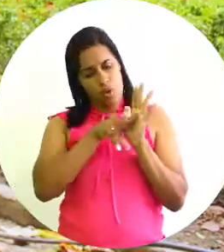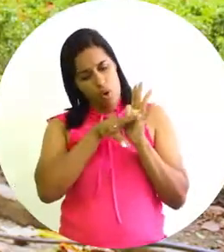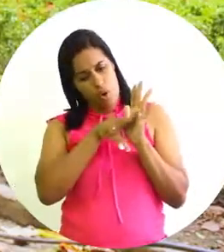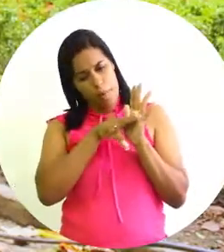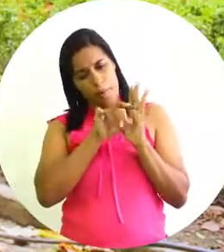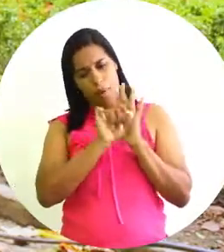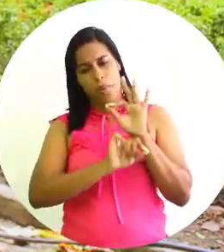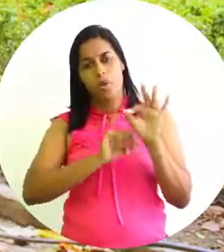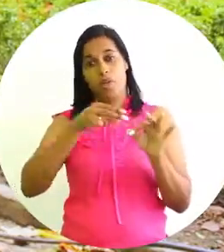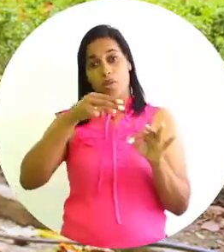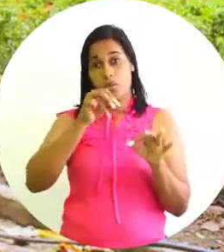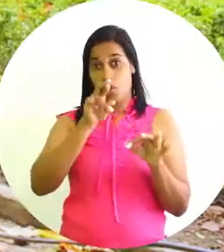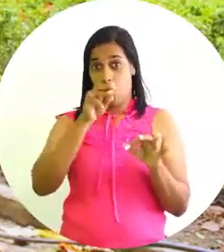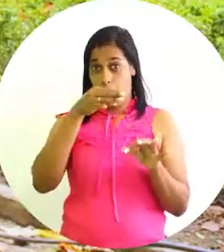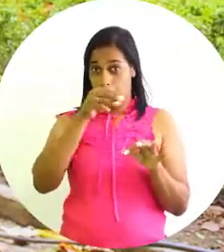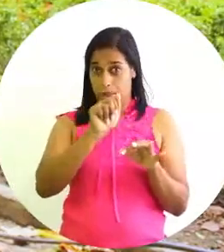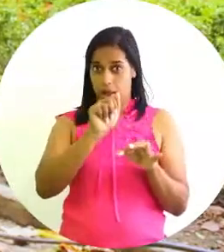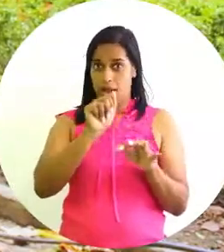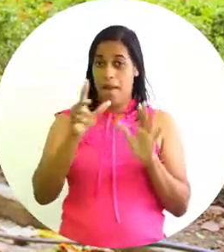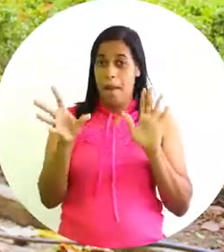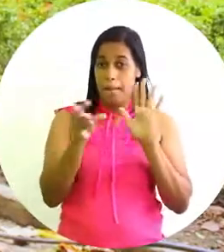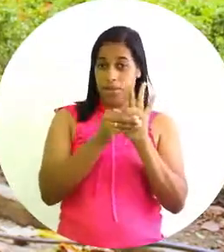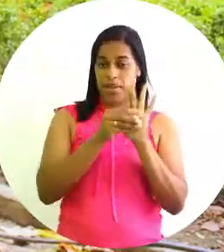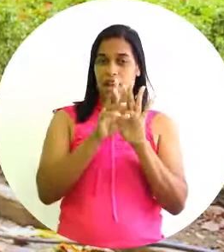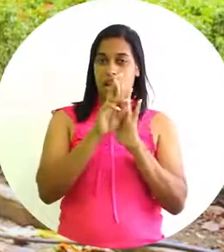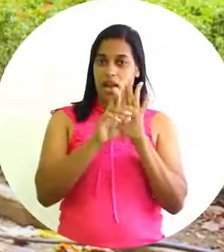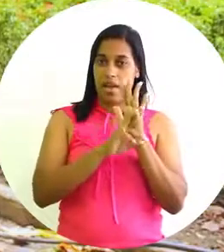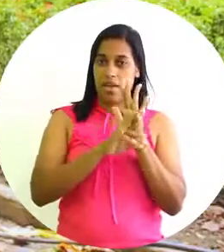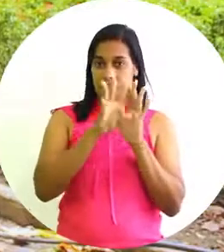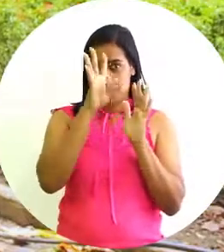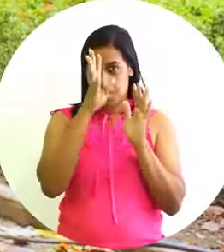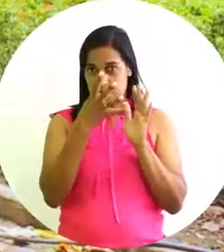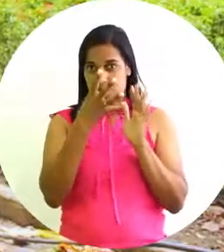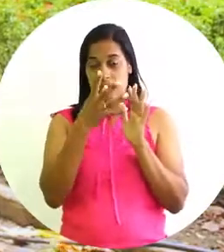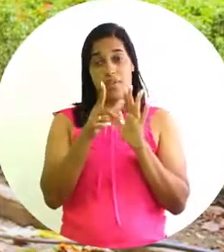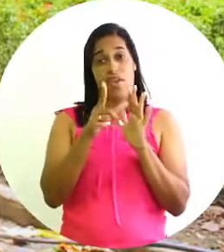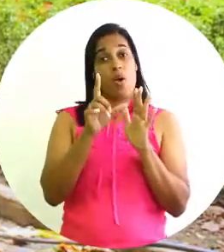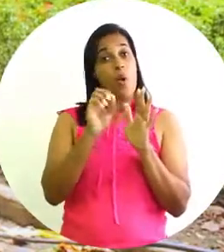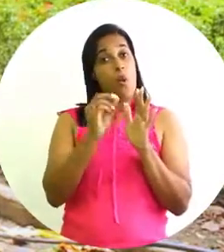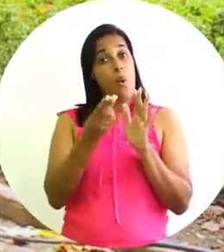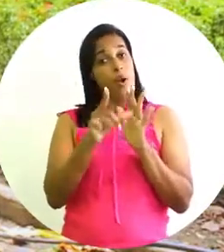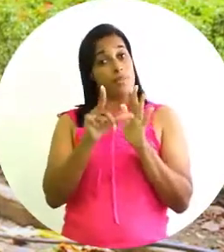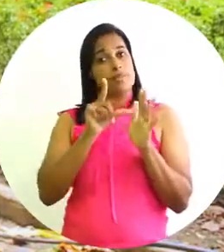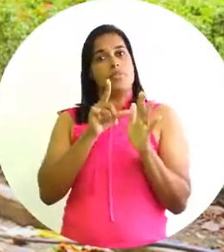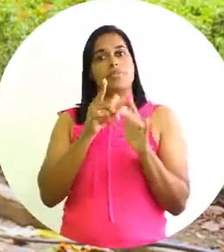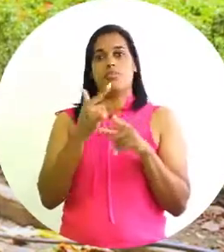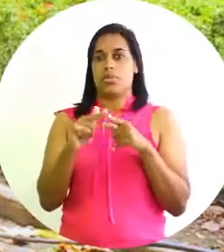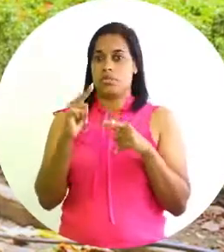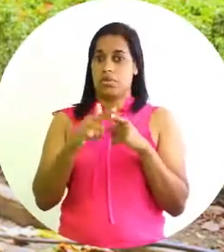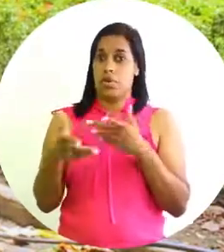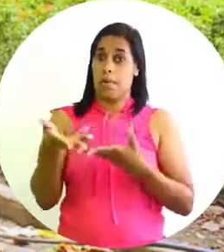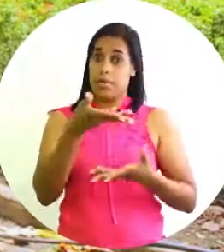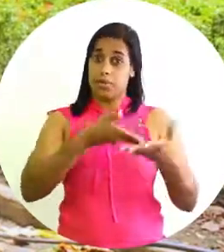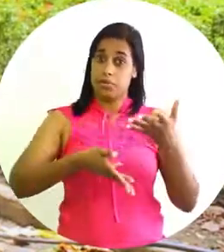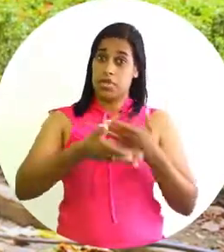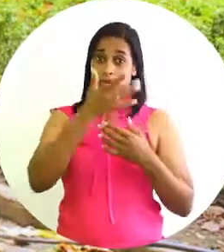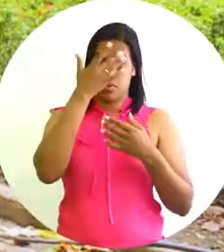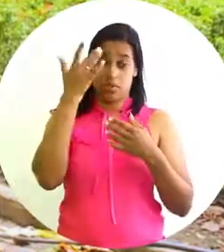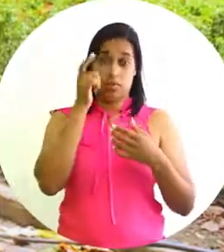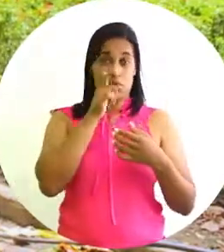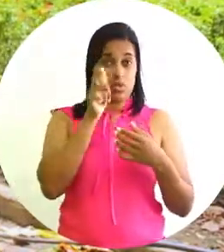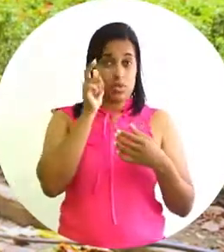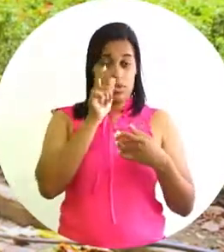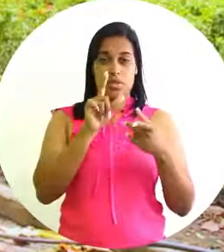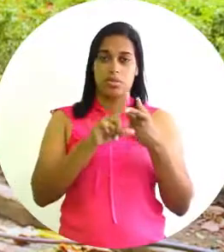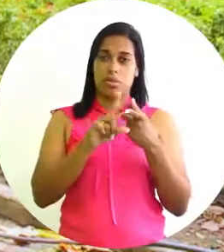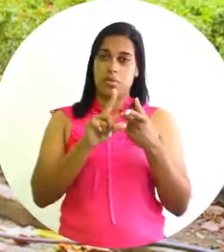é formular e aplicar regras para solucionar ou prevenir problemas, com a participação das pessoas